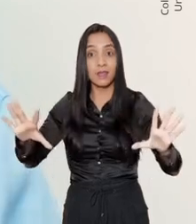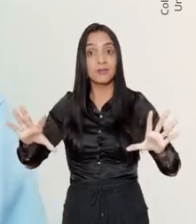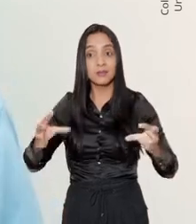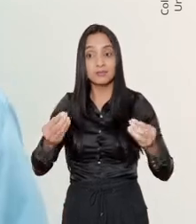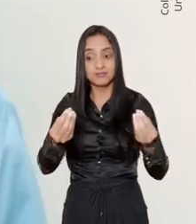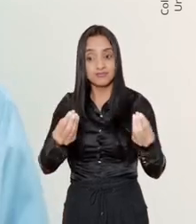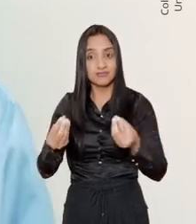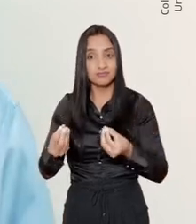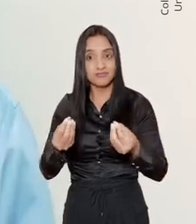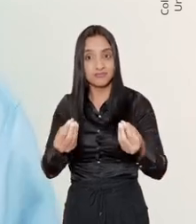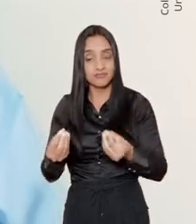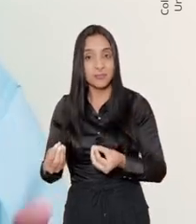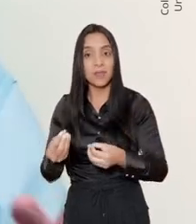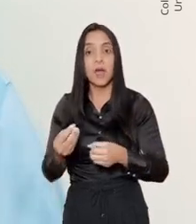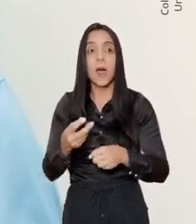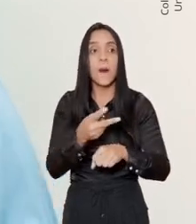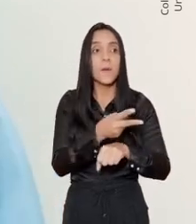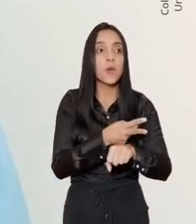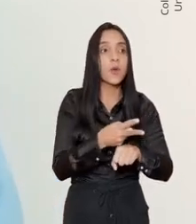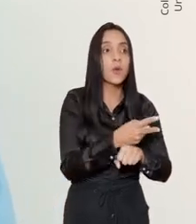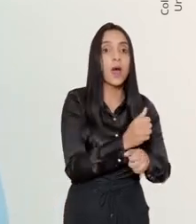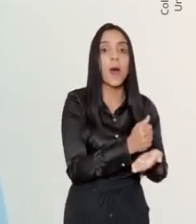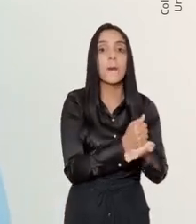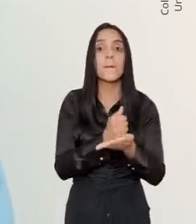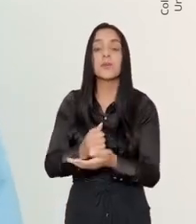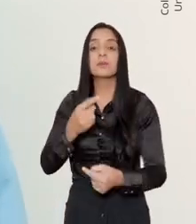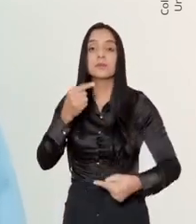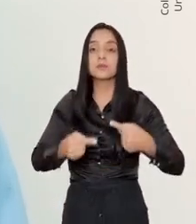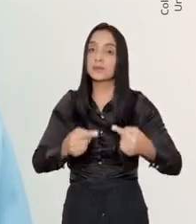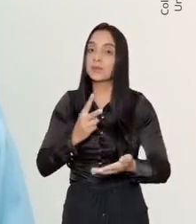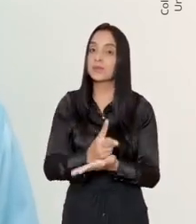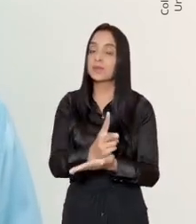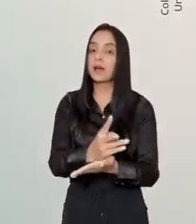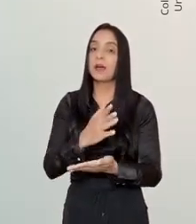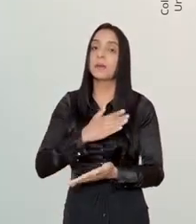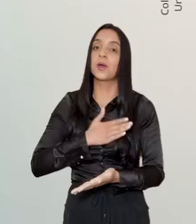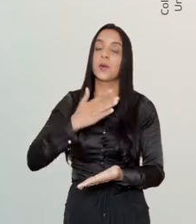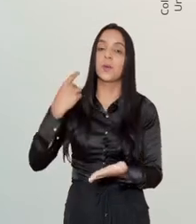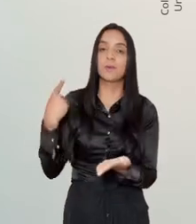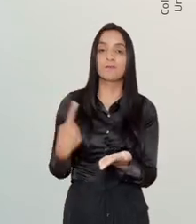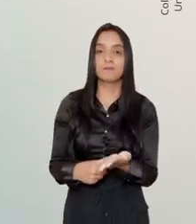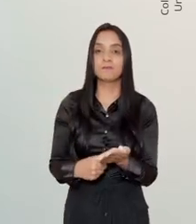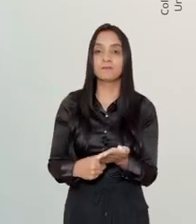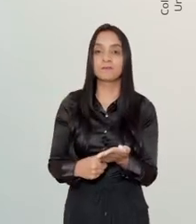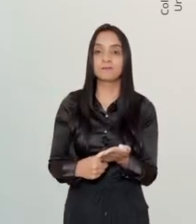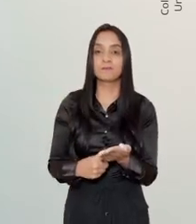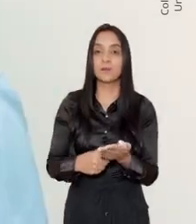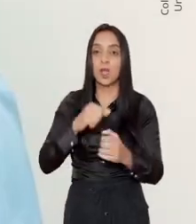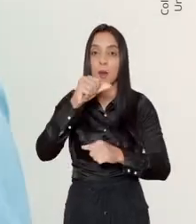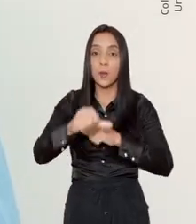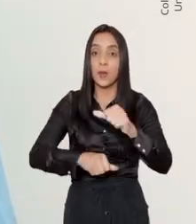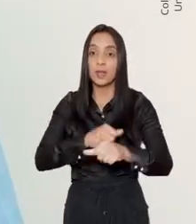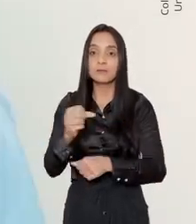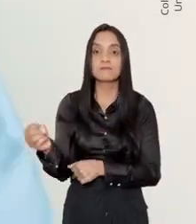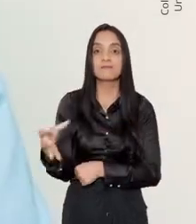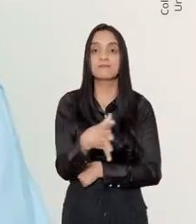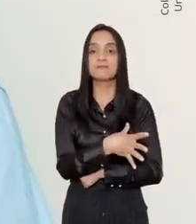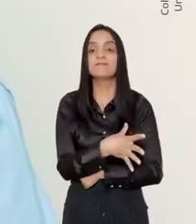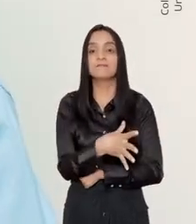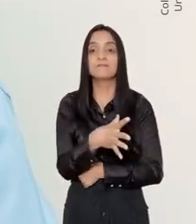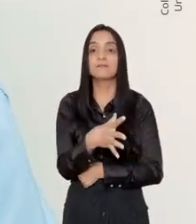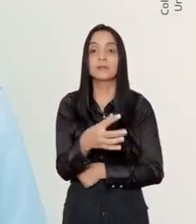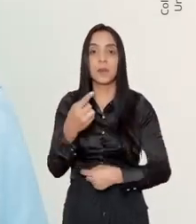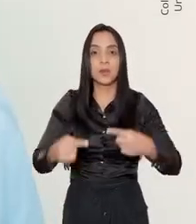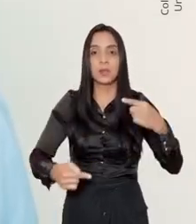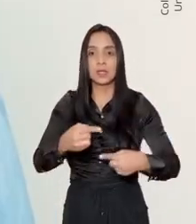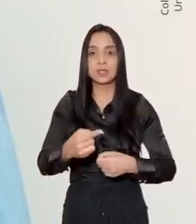à disposição para doação. E a busca por apoios políticos continua. E esse é o meu compromisso, renovar a forma de